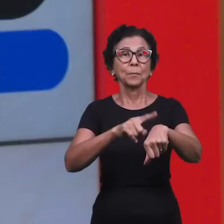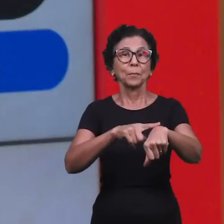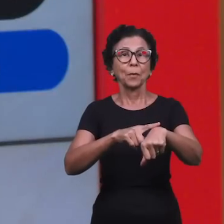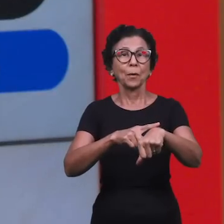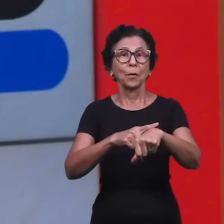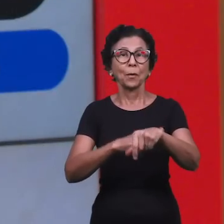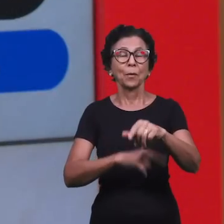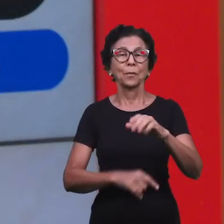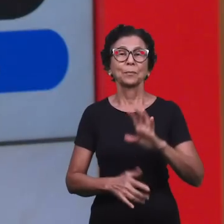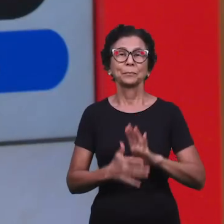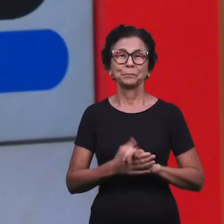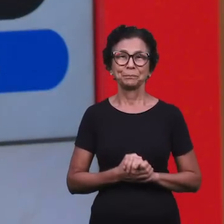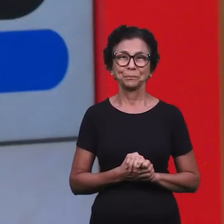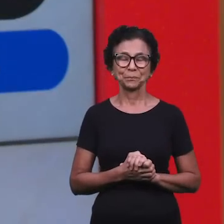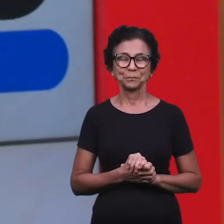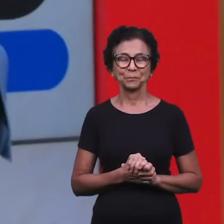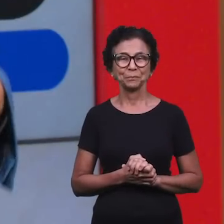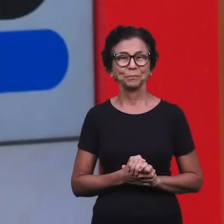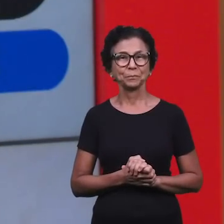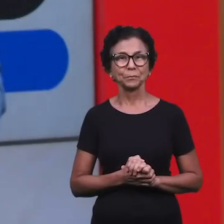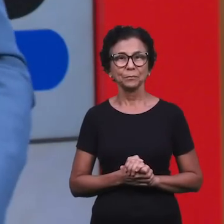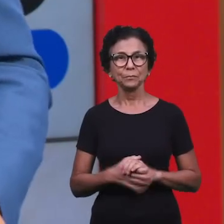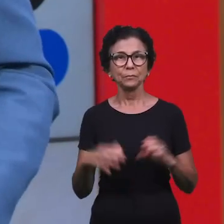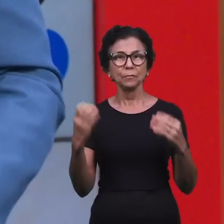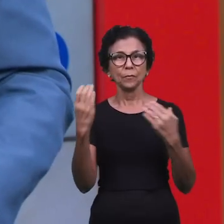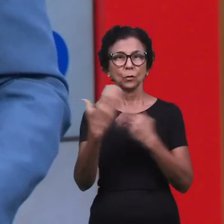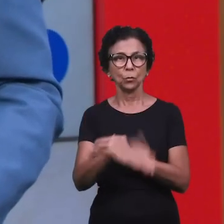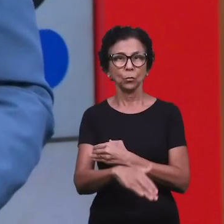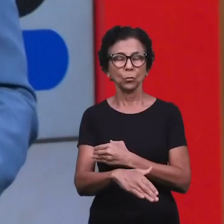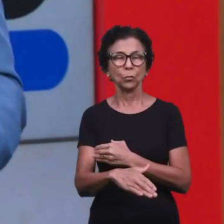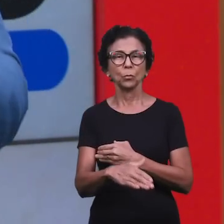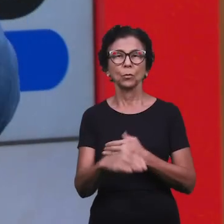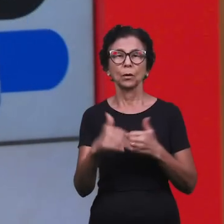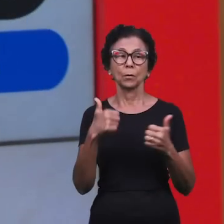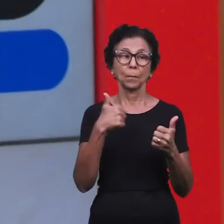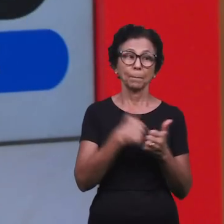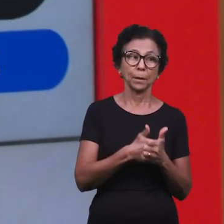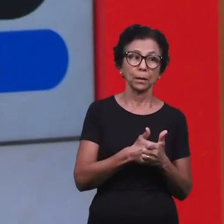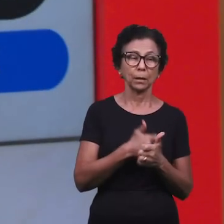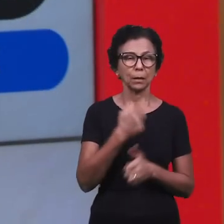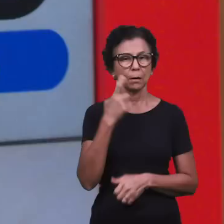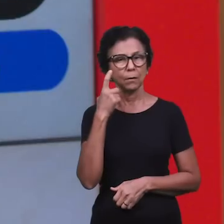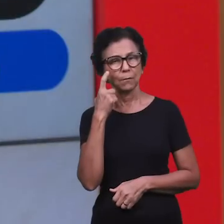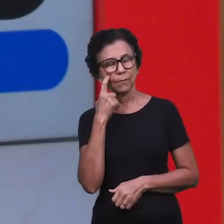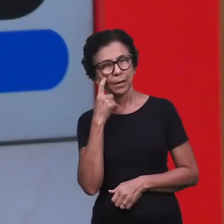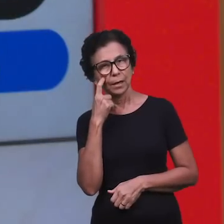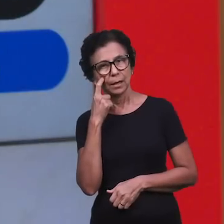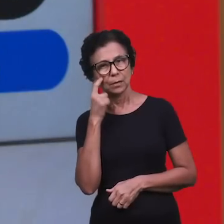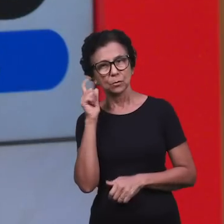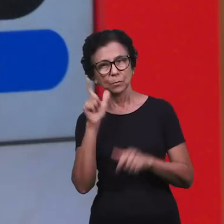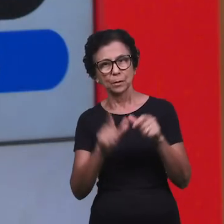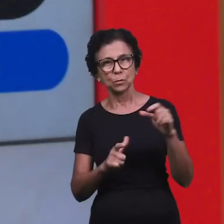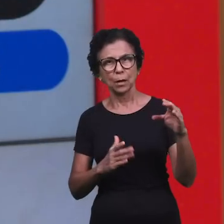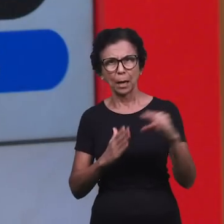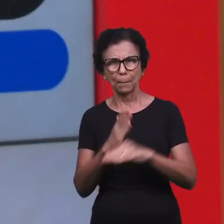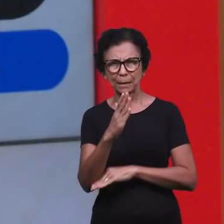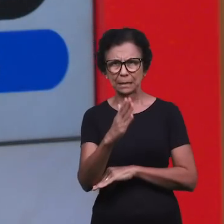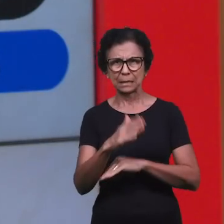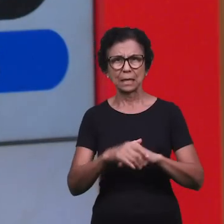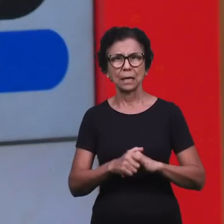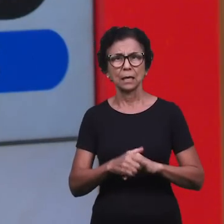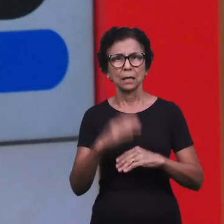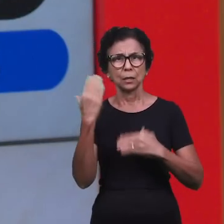falar assim, ó, a maioria dos concurseiros que eu acompanho, que eu vejo aprovados em concursos de alto